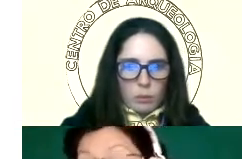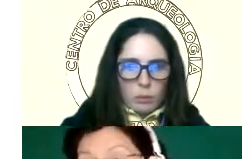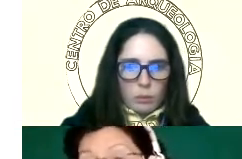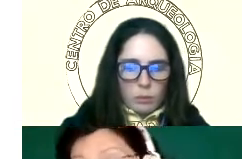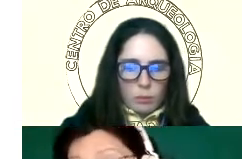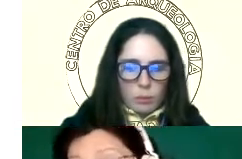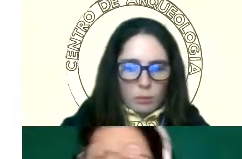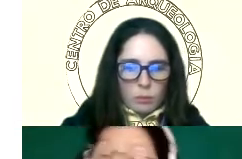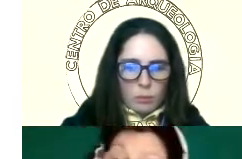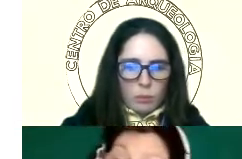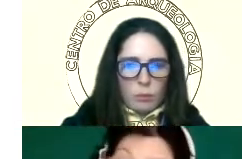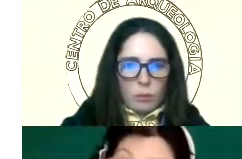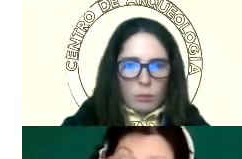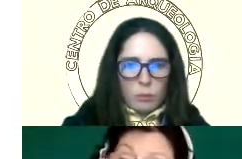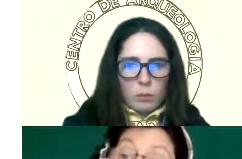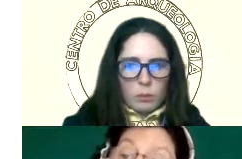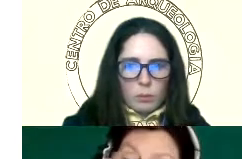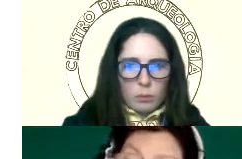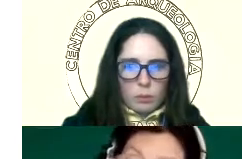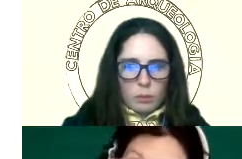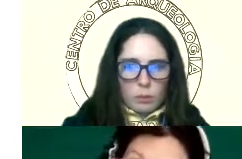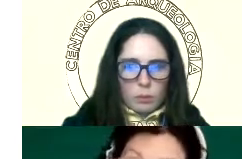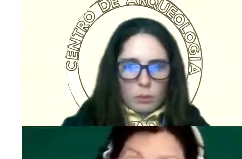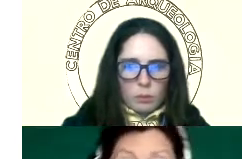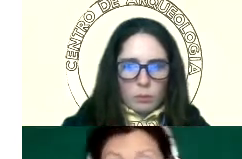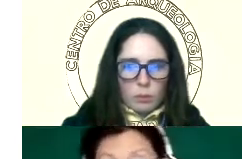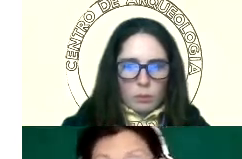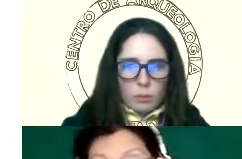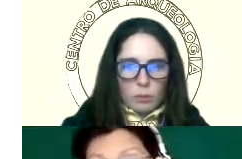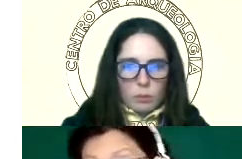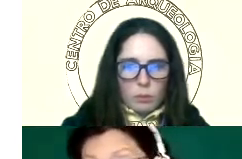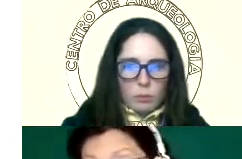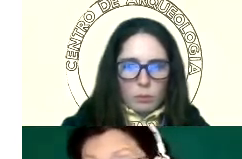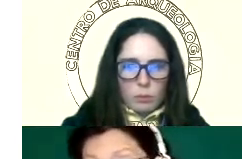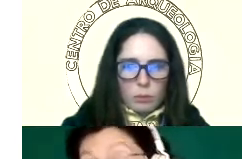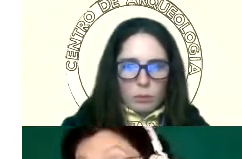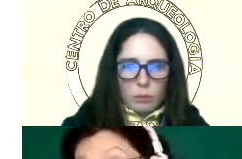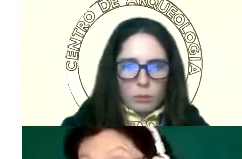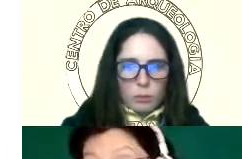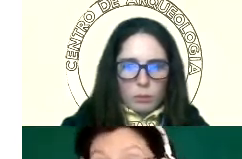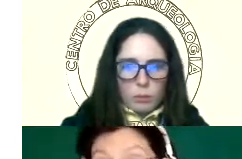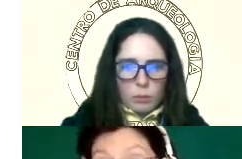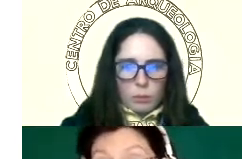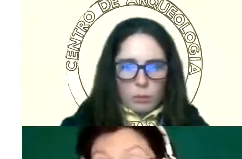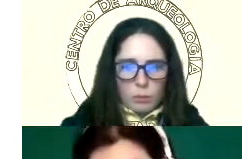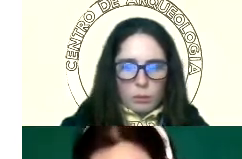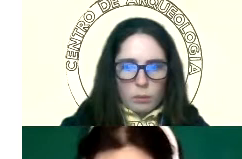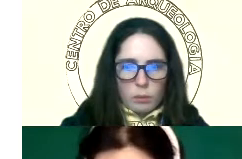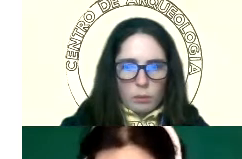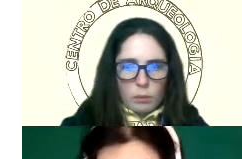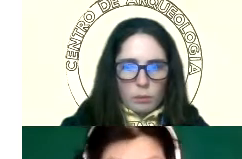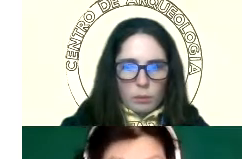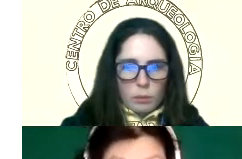BIM são aplicadas precisamente ao estudo do património